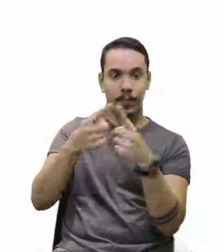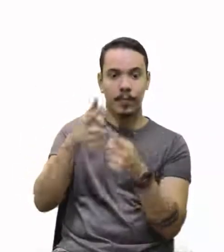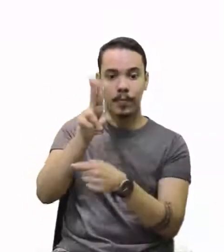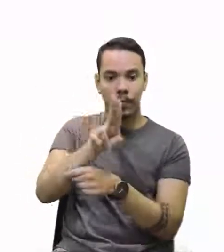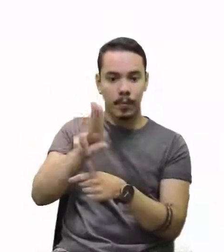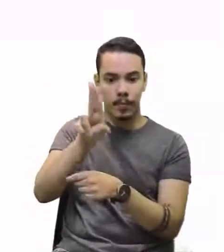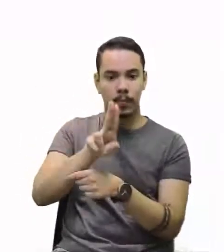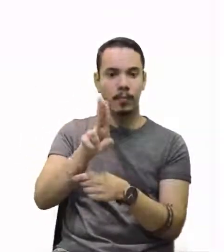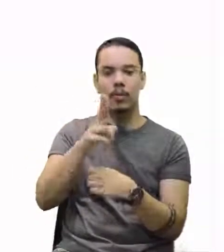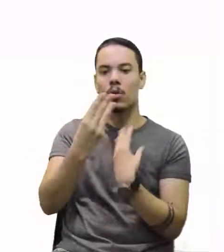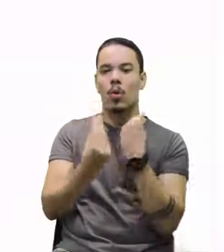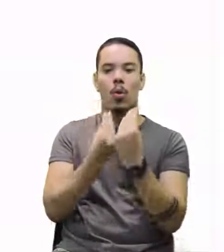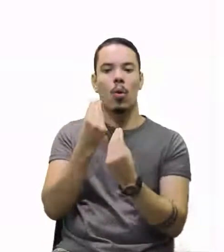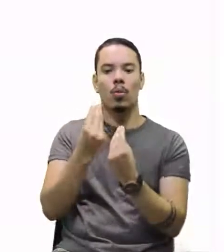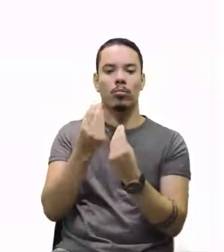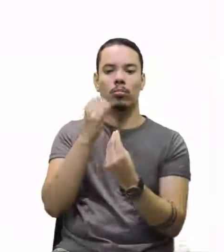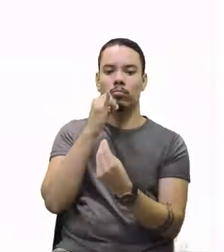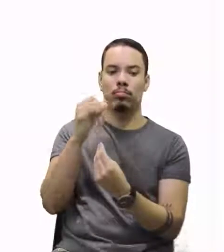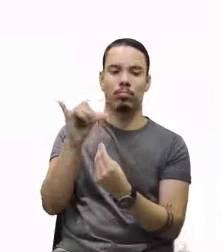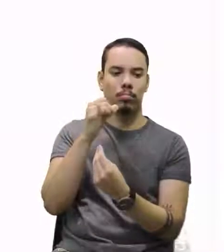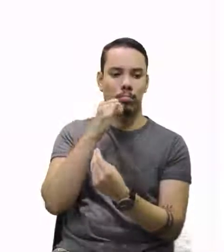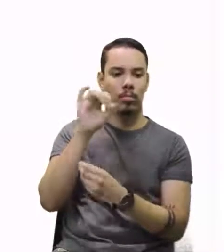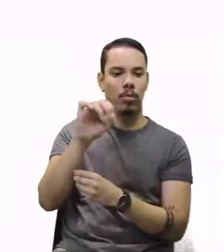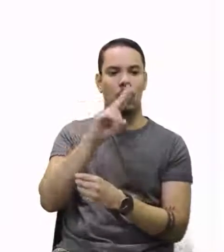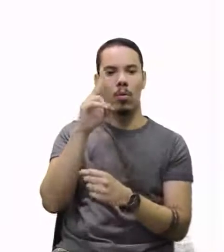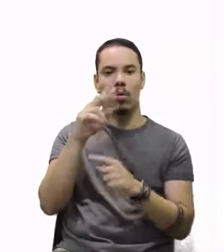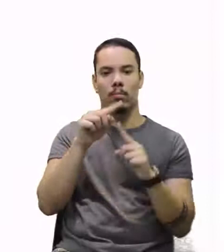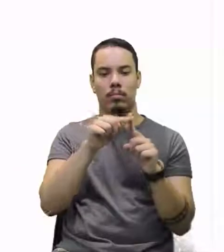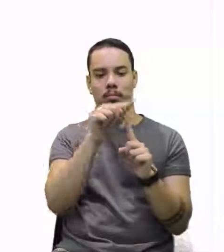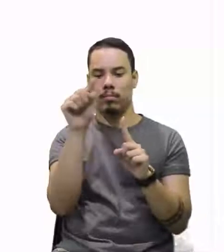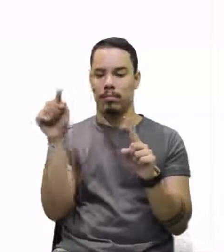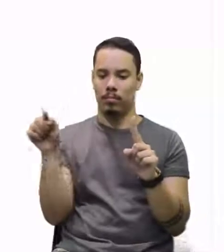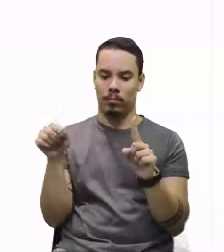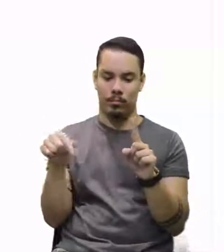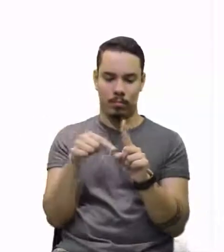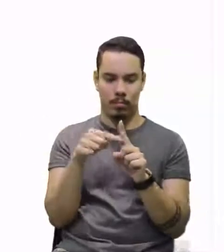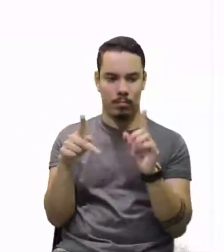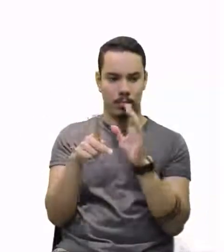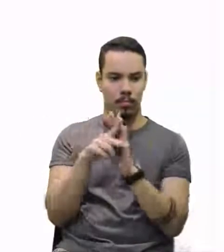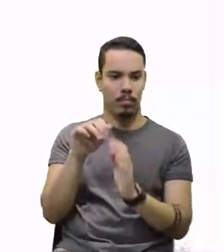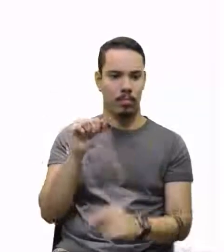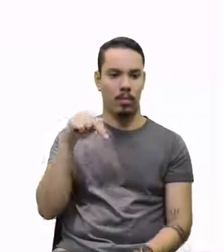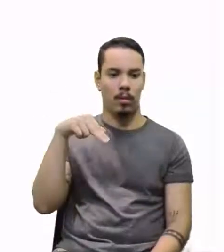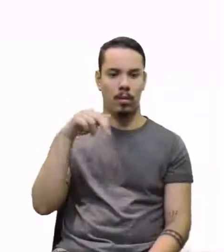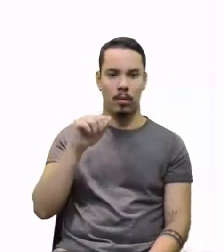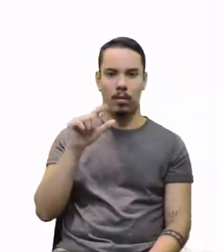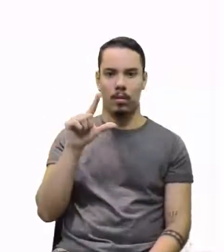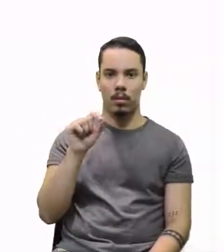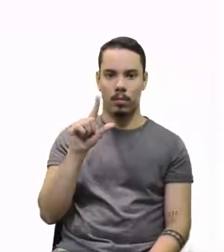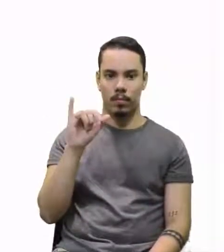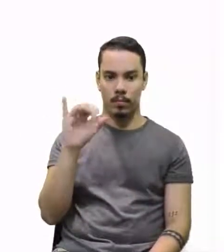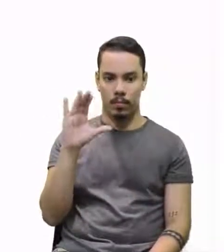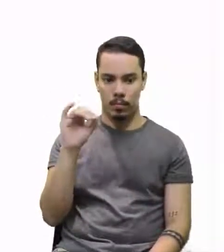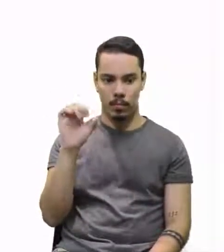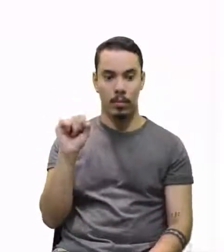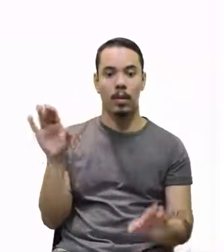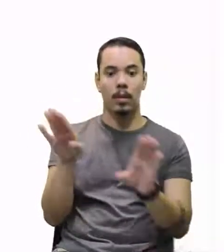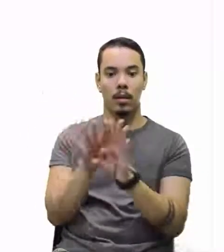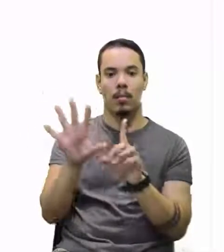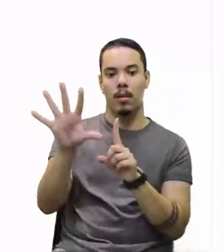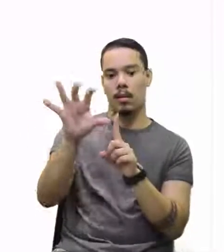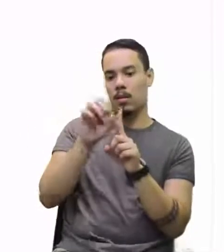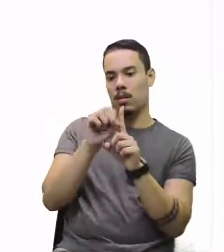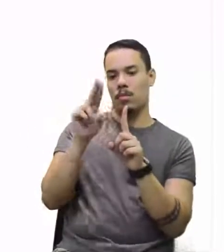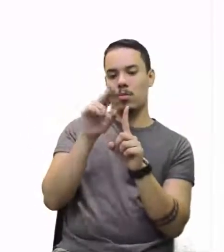em processamento de sinais ou circuitos analógicos. São utilizados em recepções e